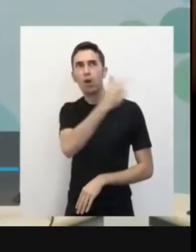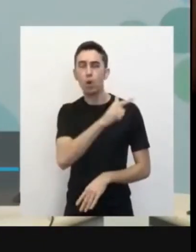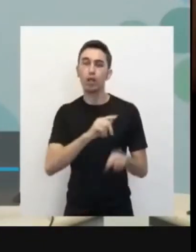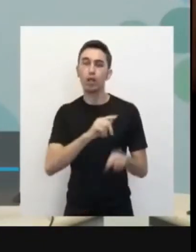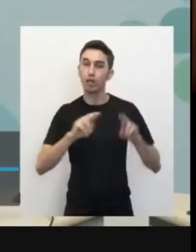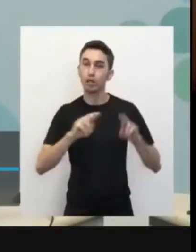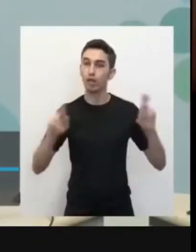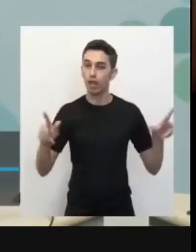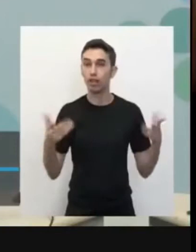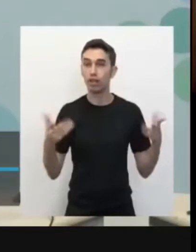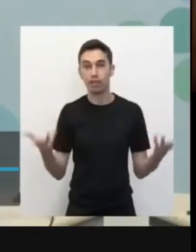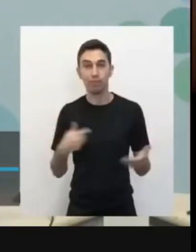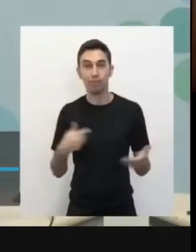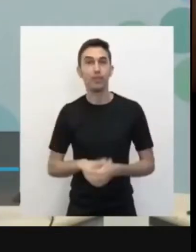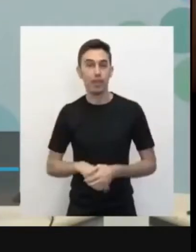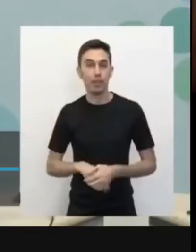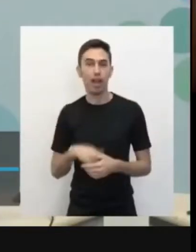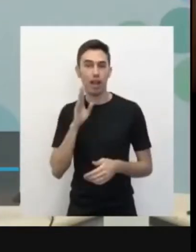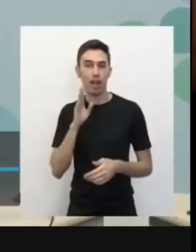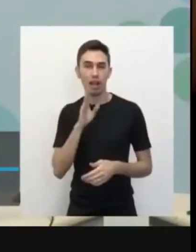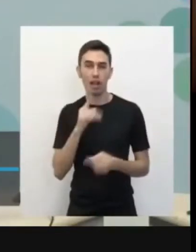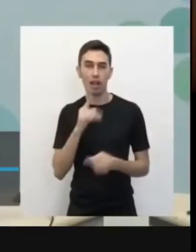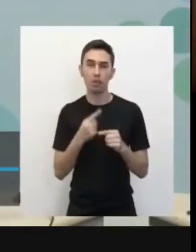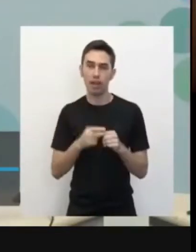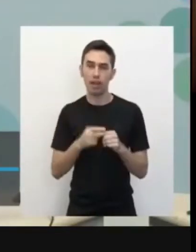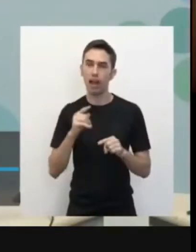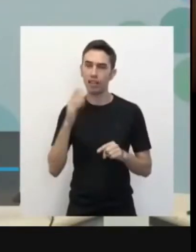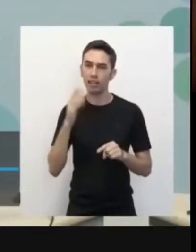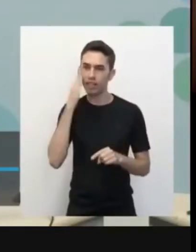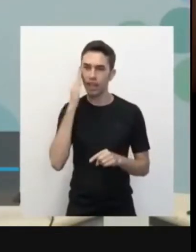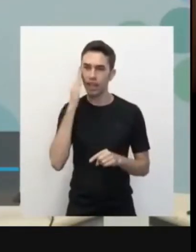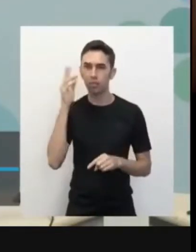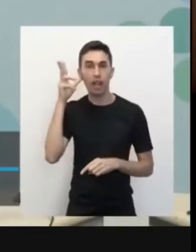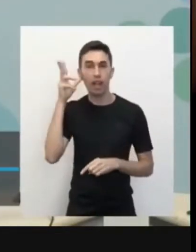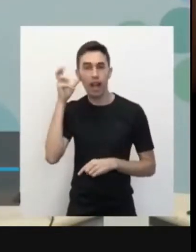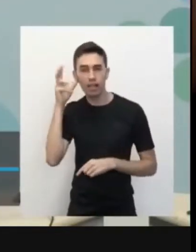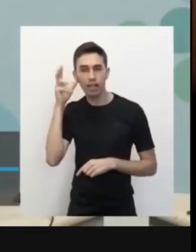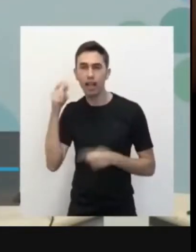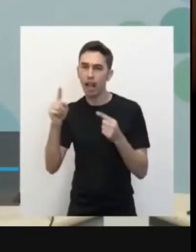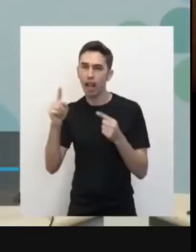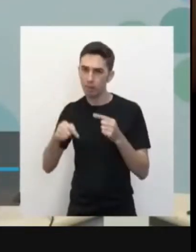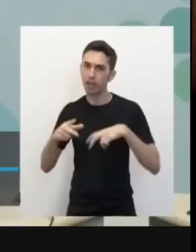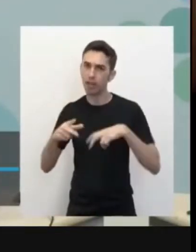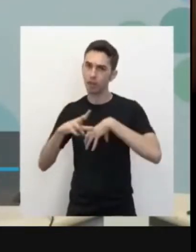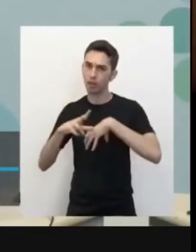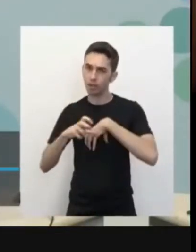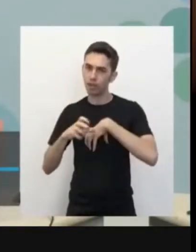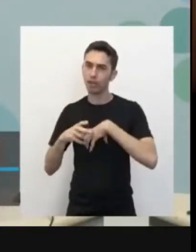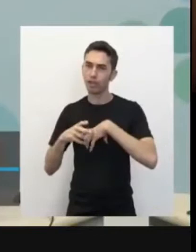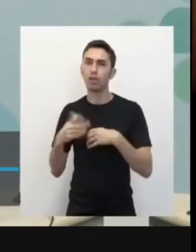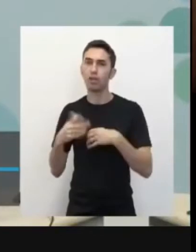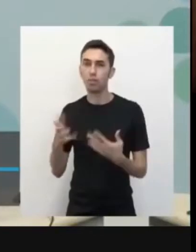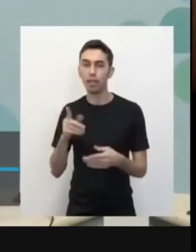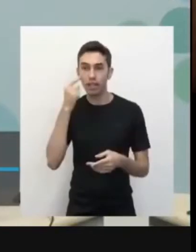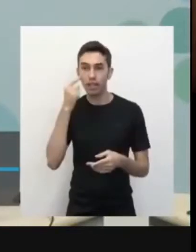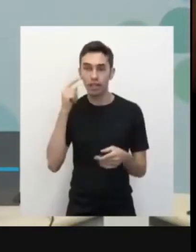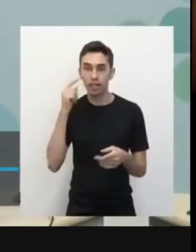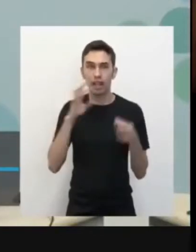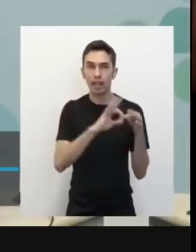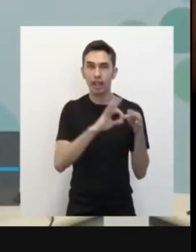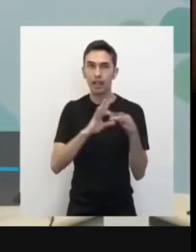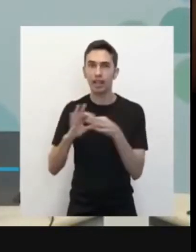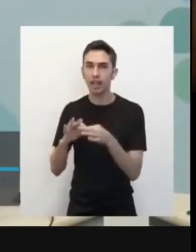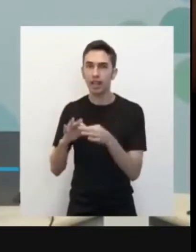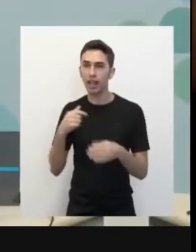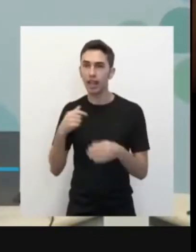a gente pensar e pontuar, porque sabemos que a audição é um sentido, mas a gente liga as informações que a gente